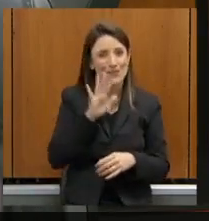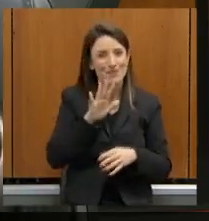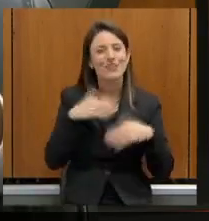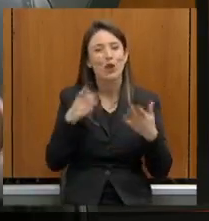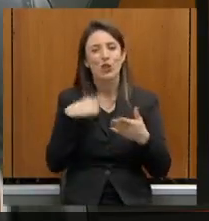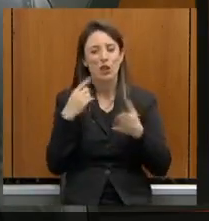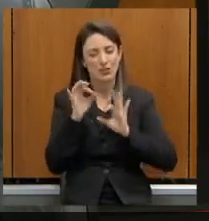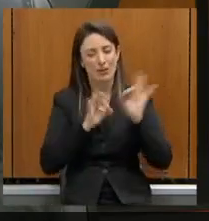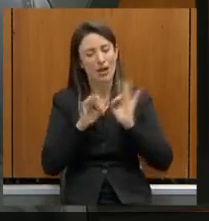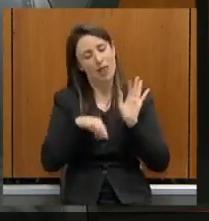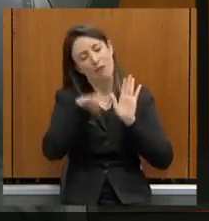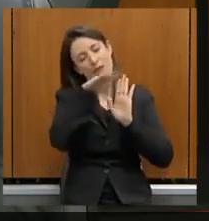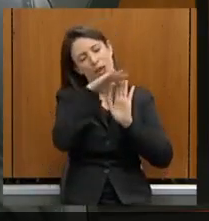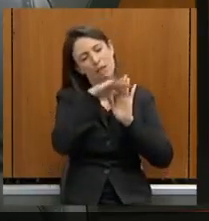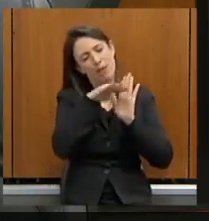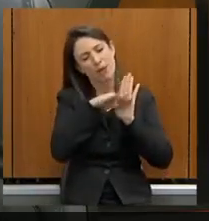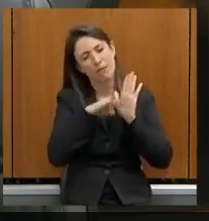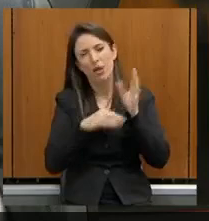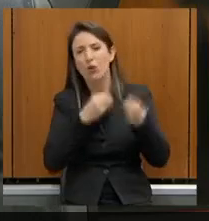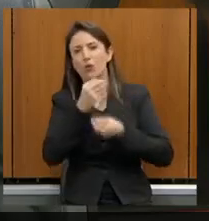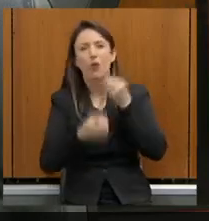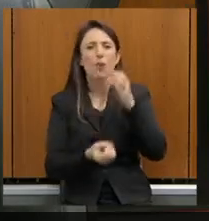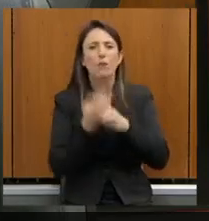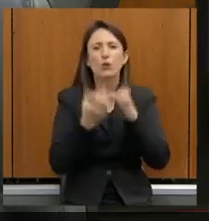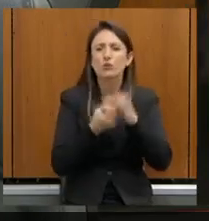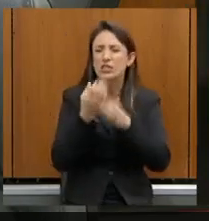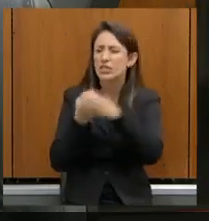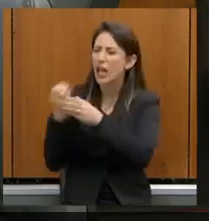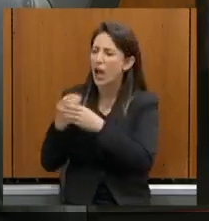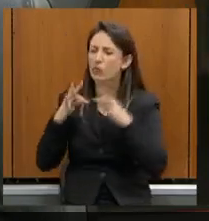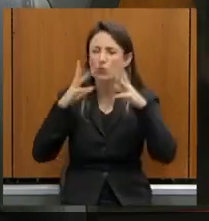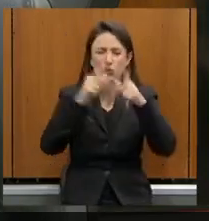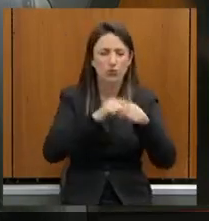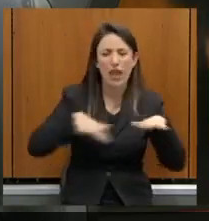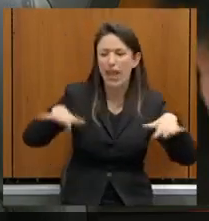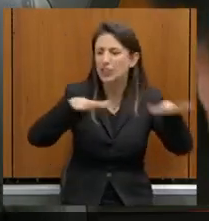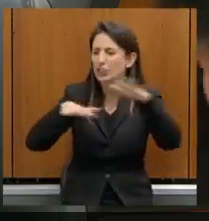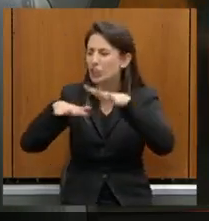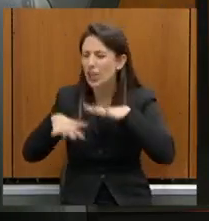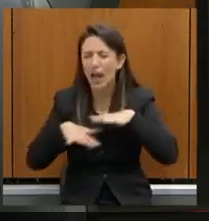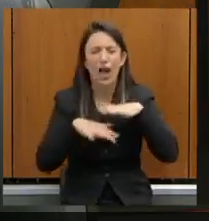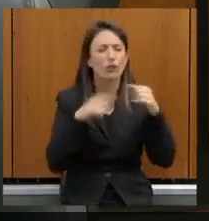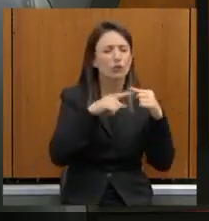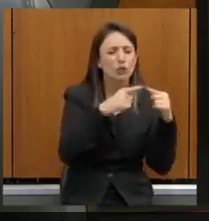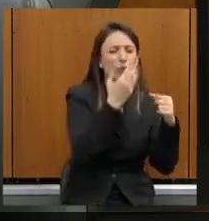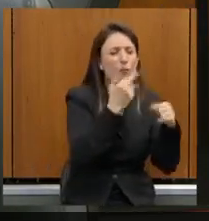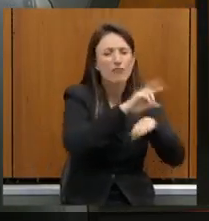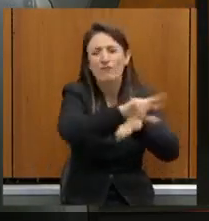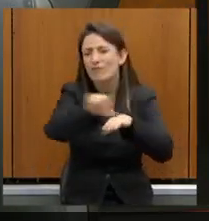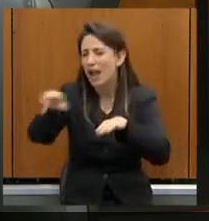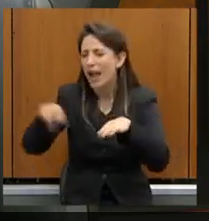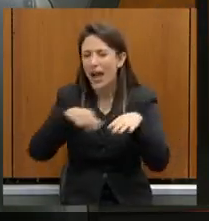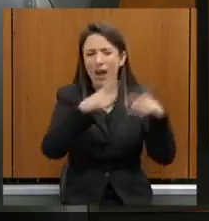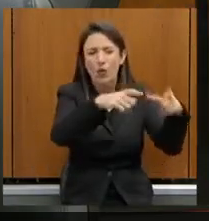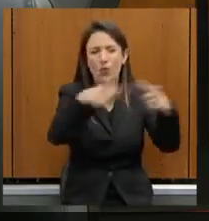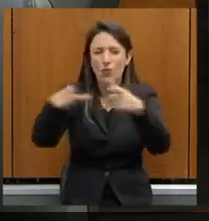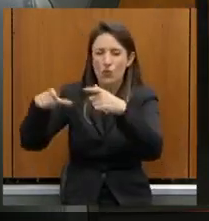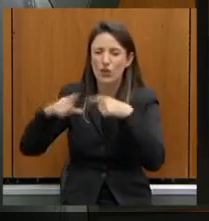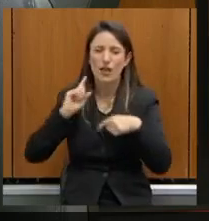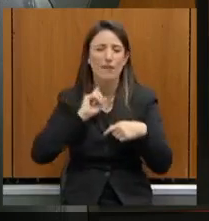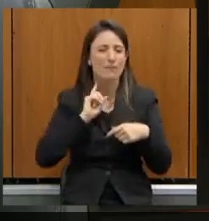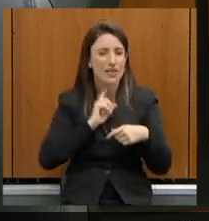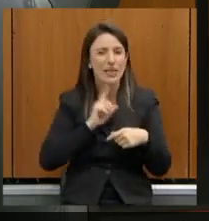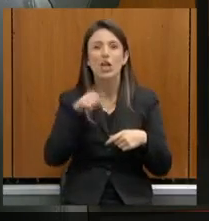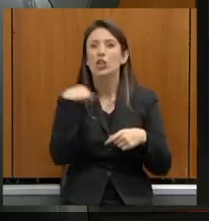sobre toda a produção de todas as regiões, então haverá uma ampla pesquisa, visitaremos todas as